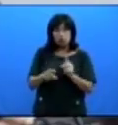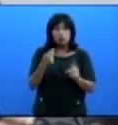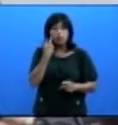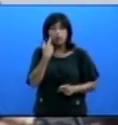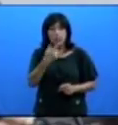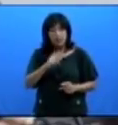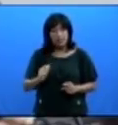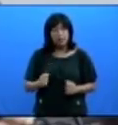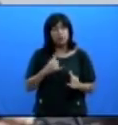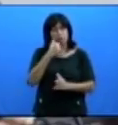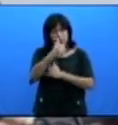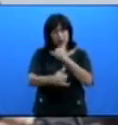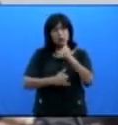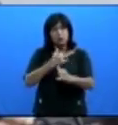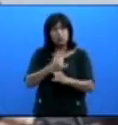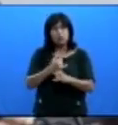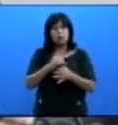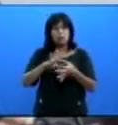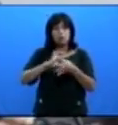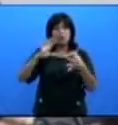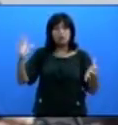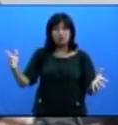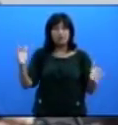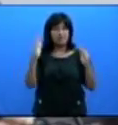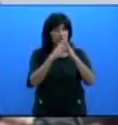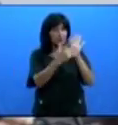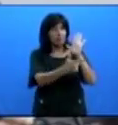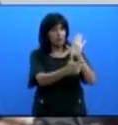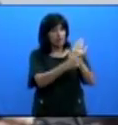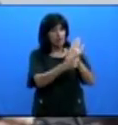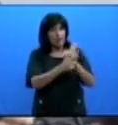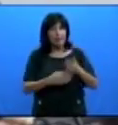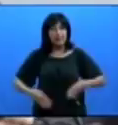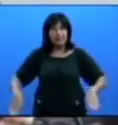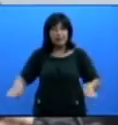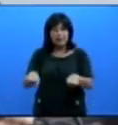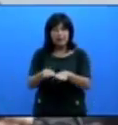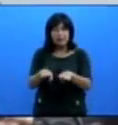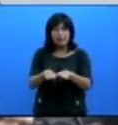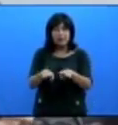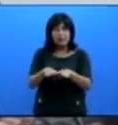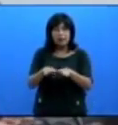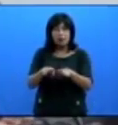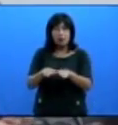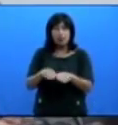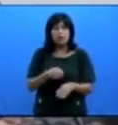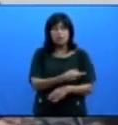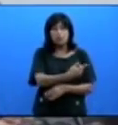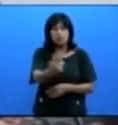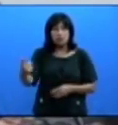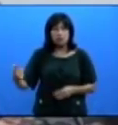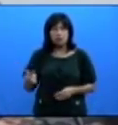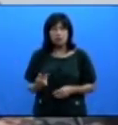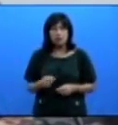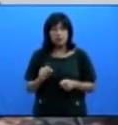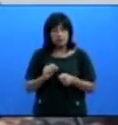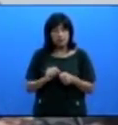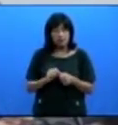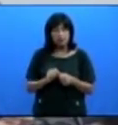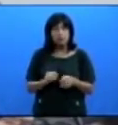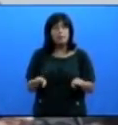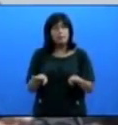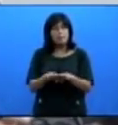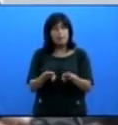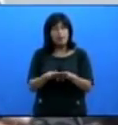e-mail disponibilizado por esse legislativo, bem como na audiência pública realizada e ainda aquelas